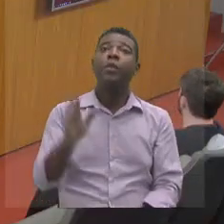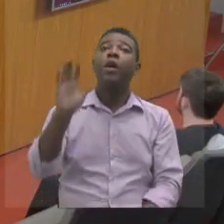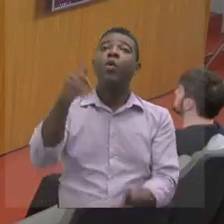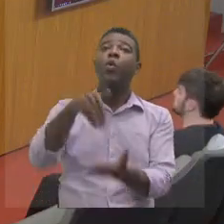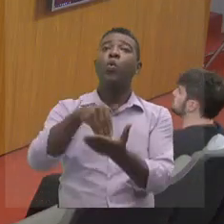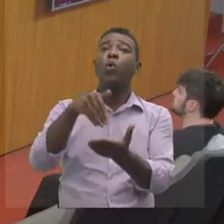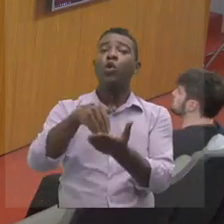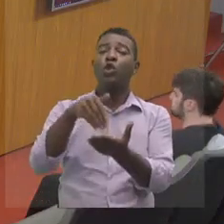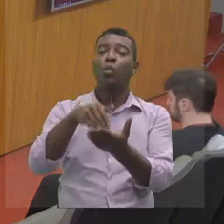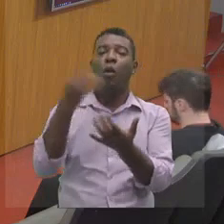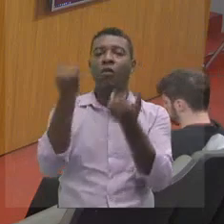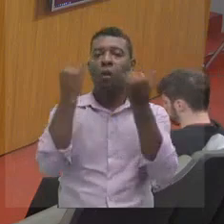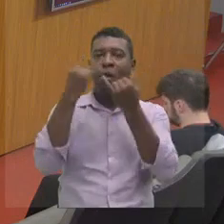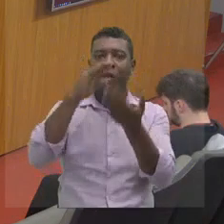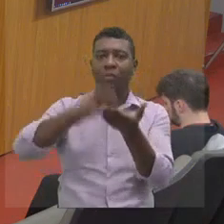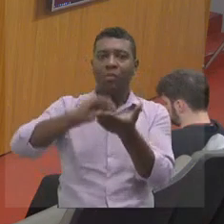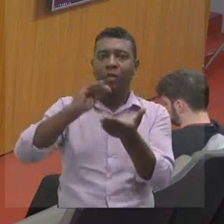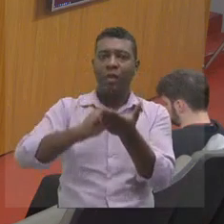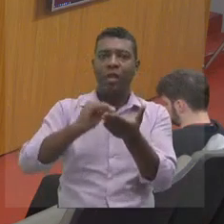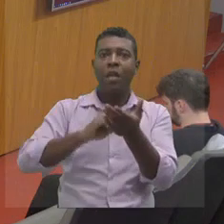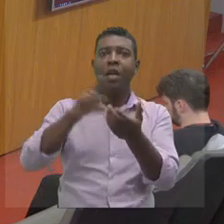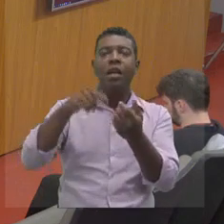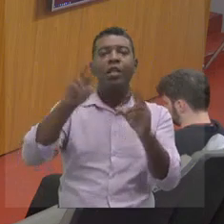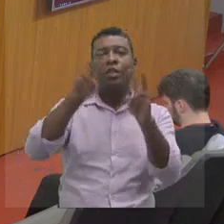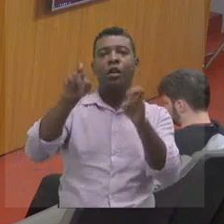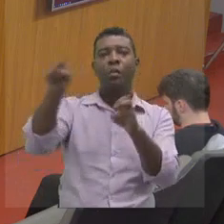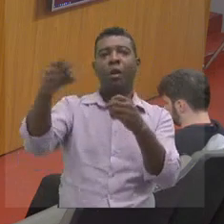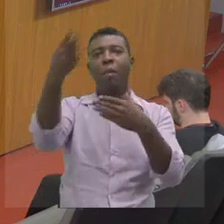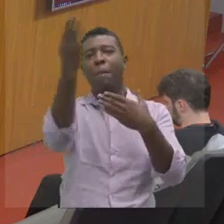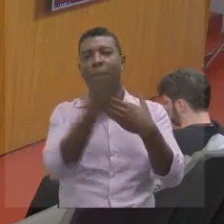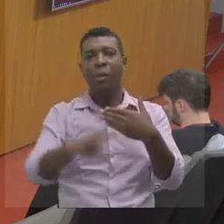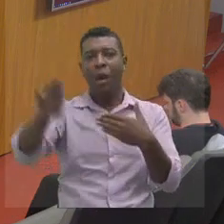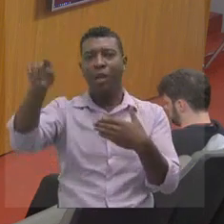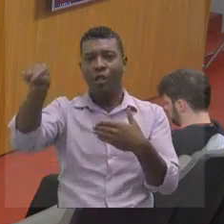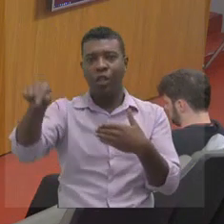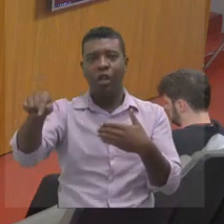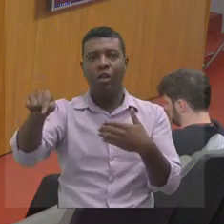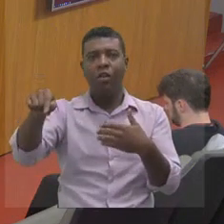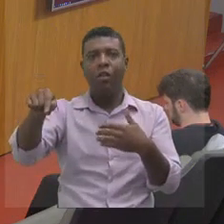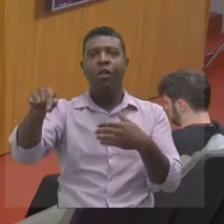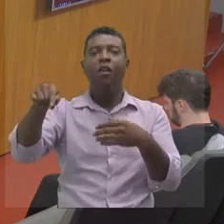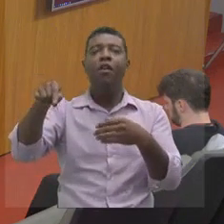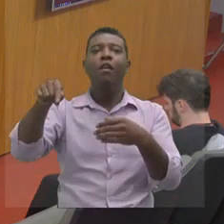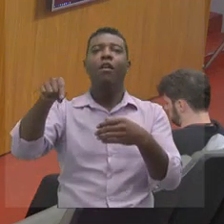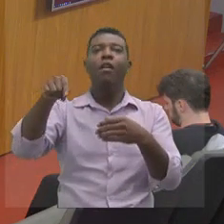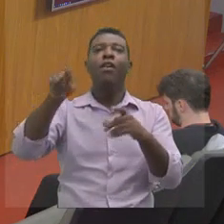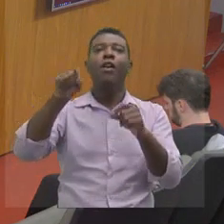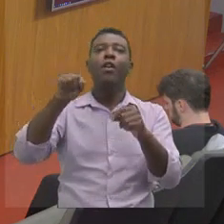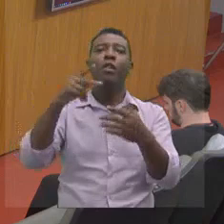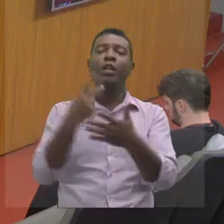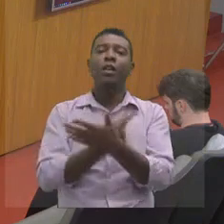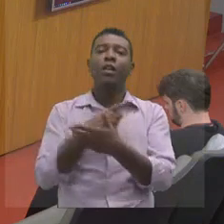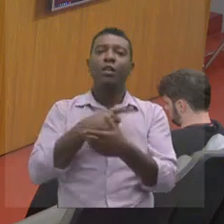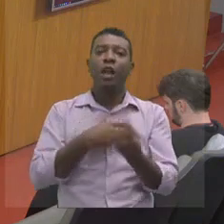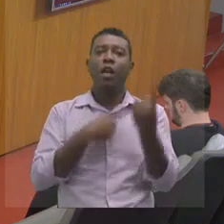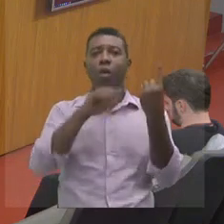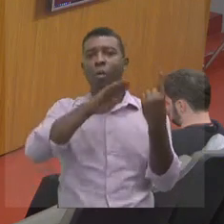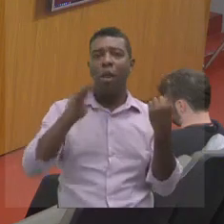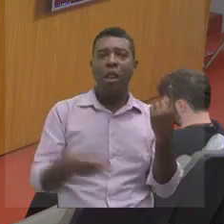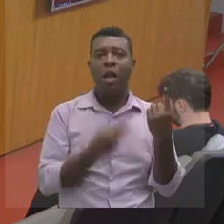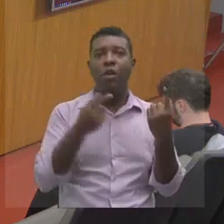95 né da cor de Brumadinho a gente tem cerca de 1 bilhão para infraestrutura rodoviária dos quais 650 milhões já foram